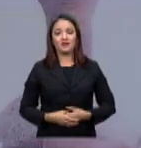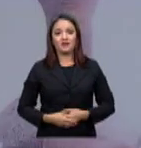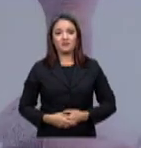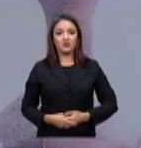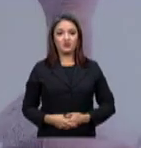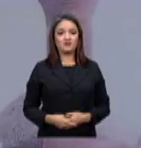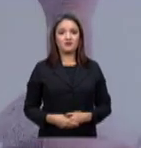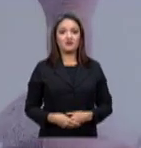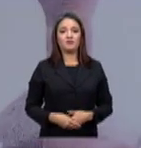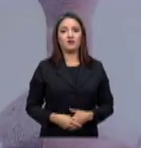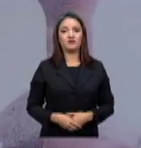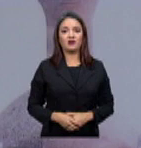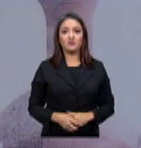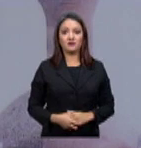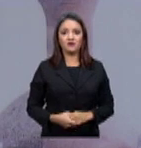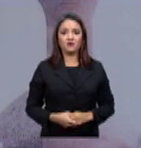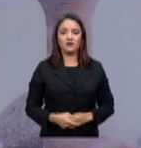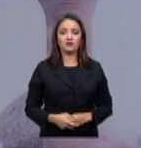Olá